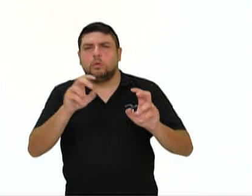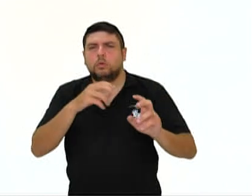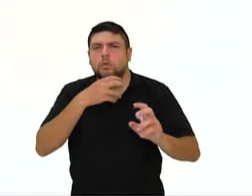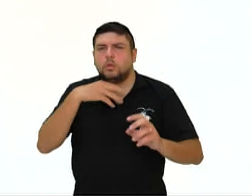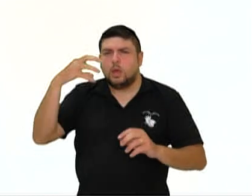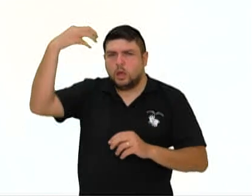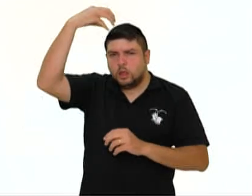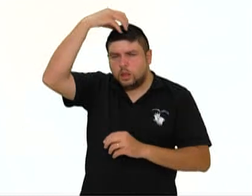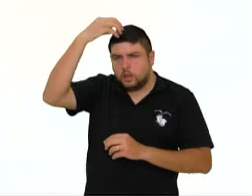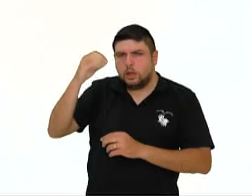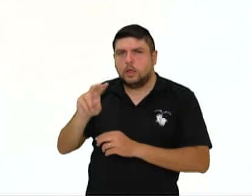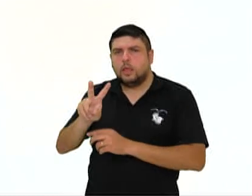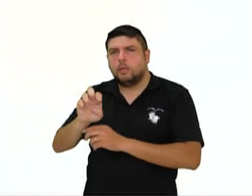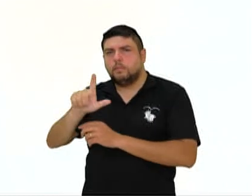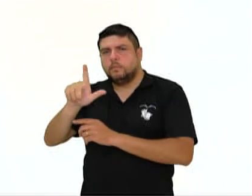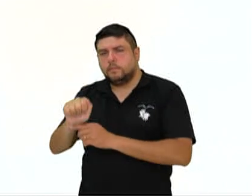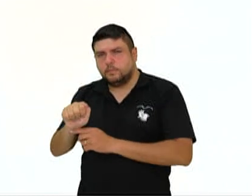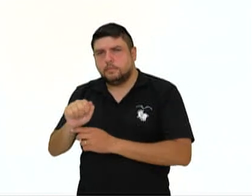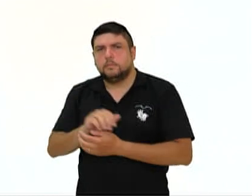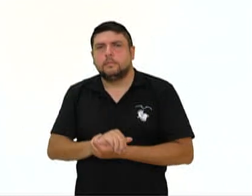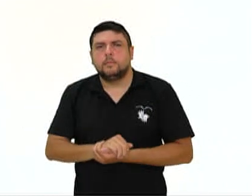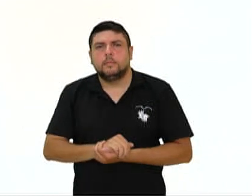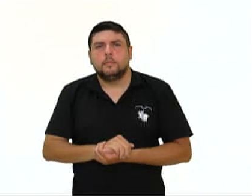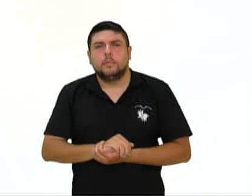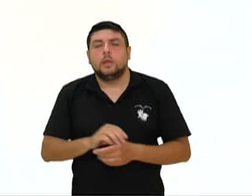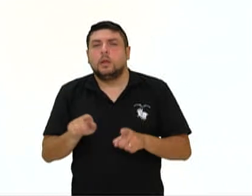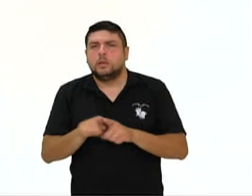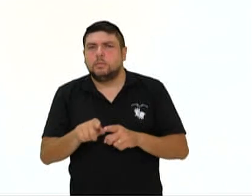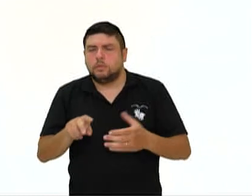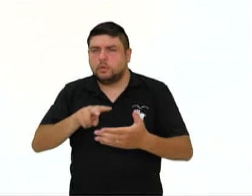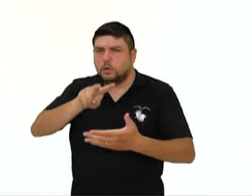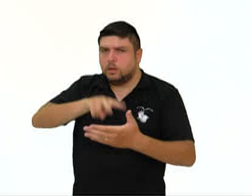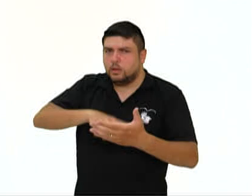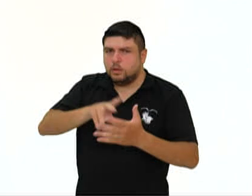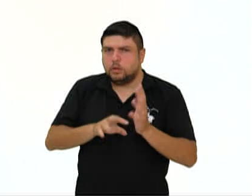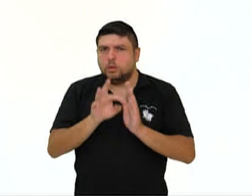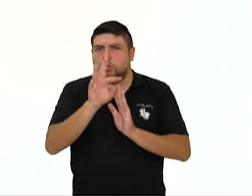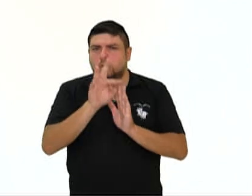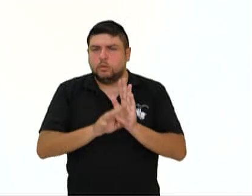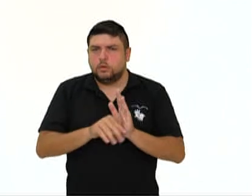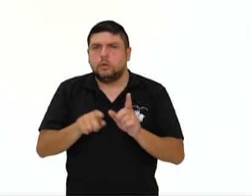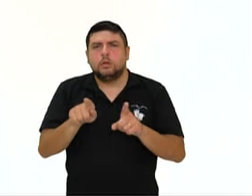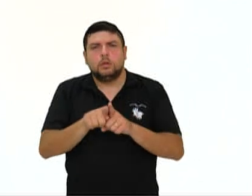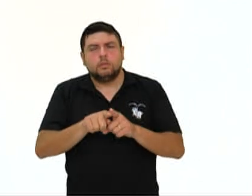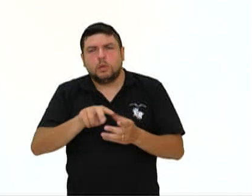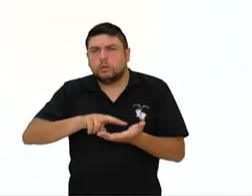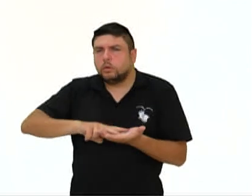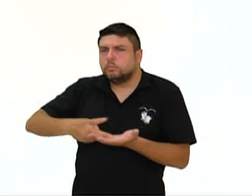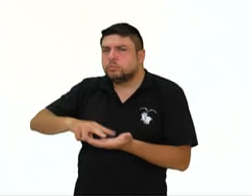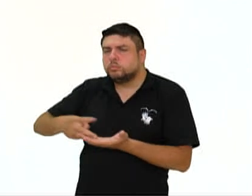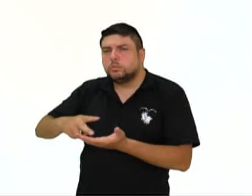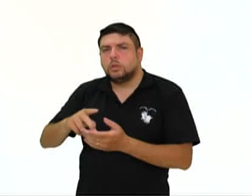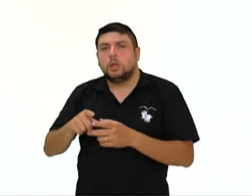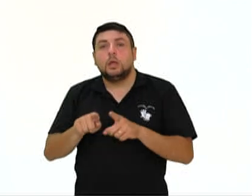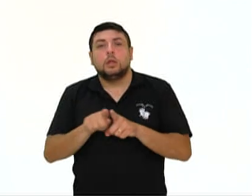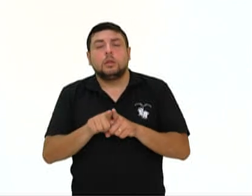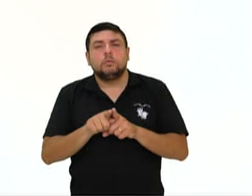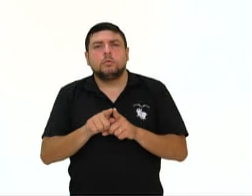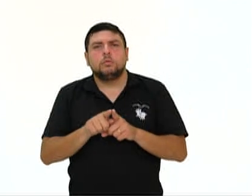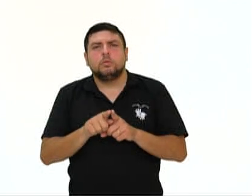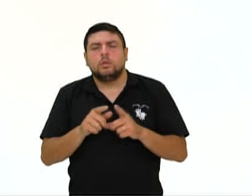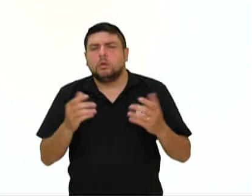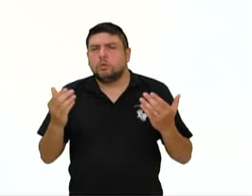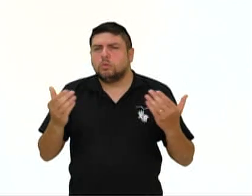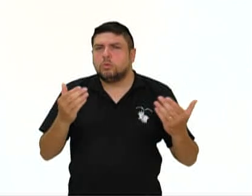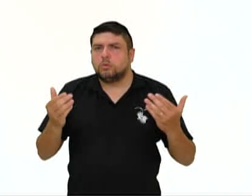Andrade, interpretar e analisar o texto O Rei da Vela, assim como comparar o período que foi